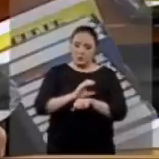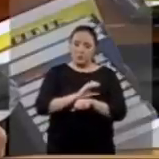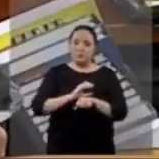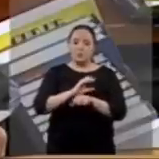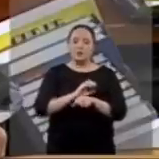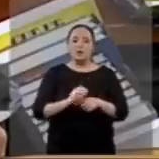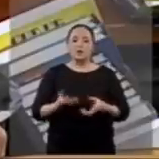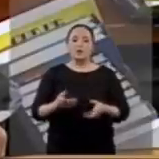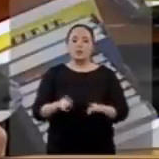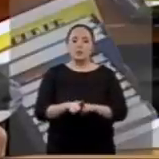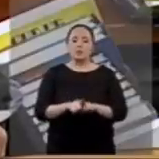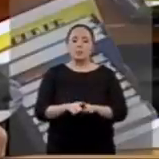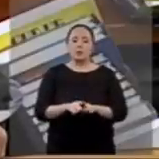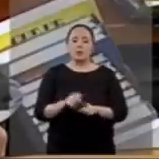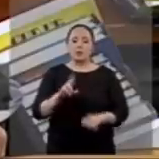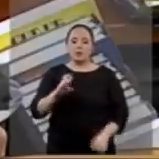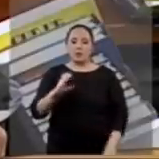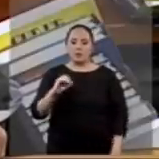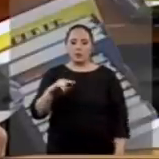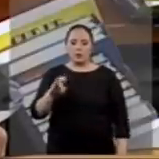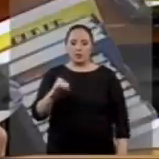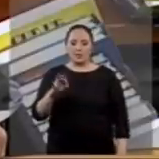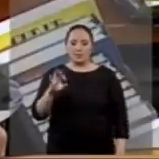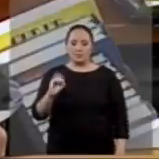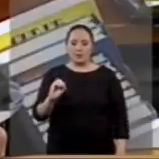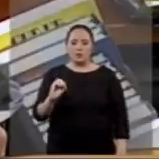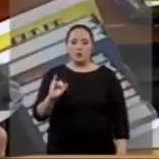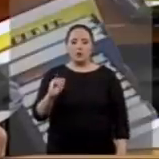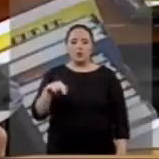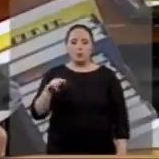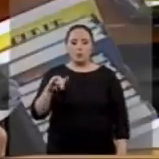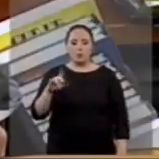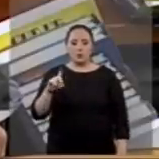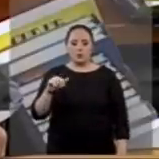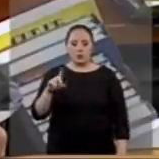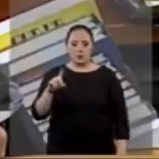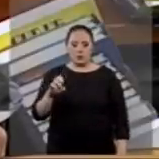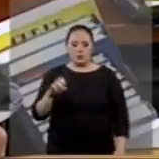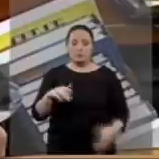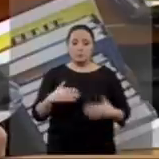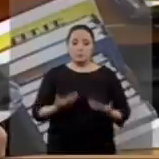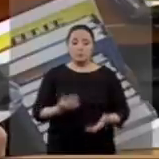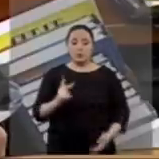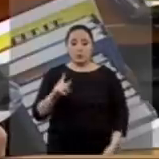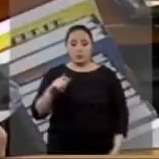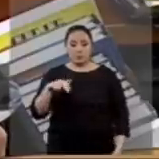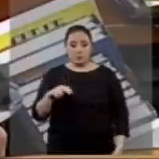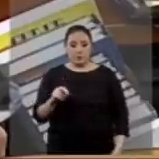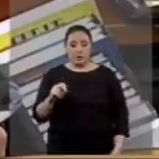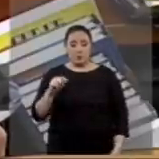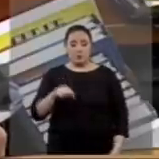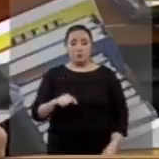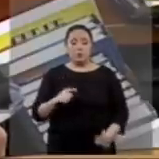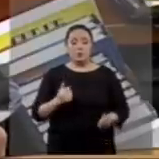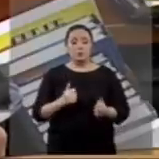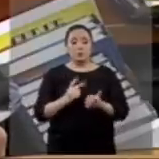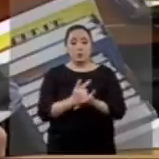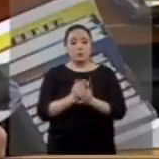para o reconhecimento da imunidade. O Pleno, acompanhando o voto condutor do